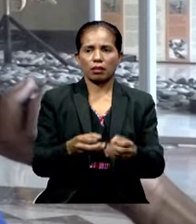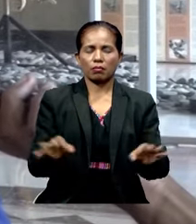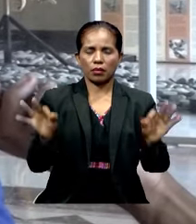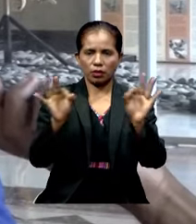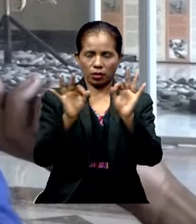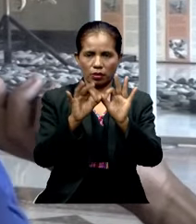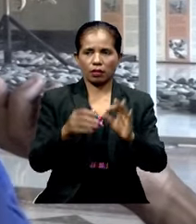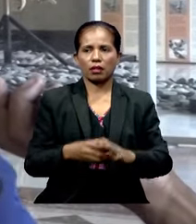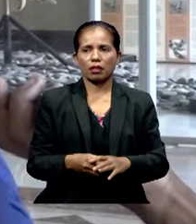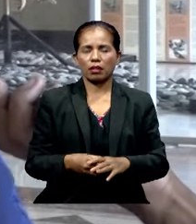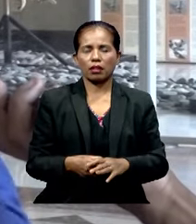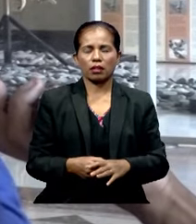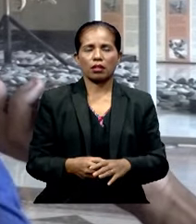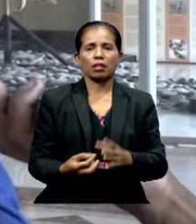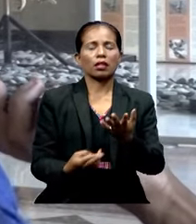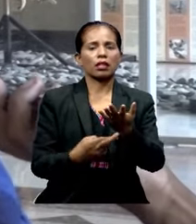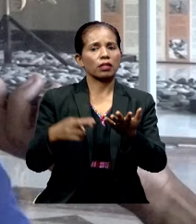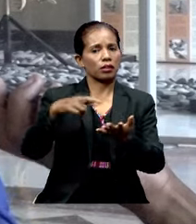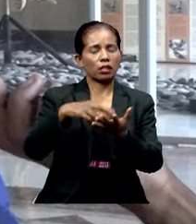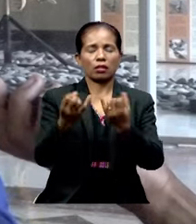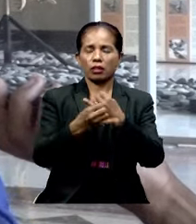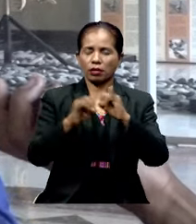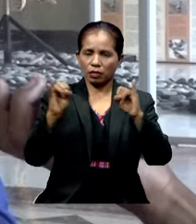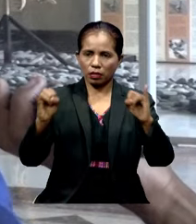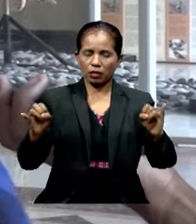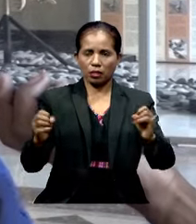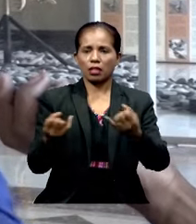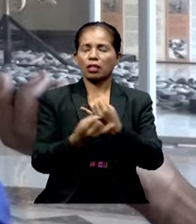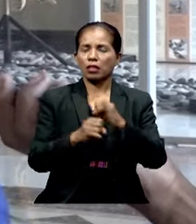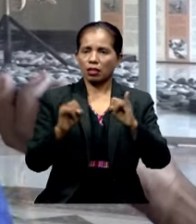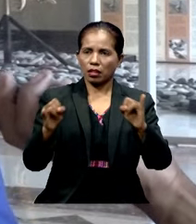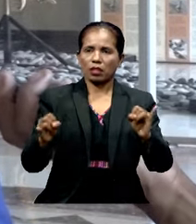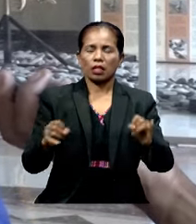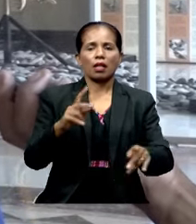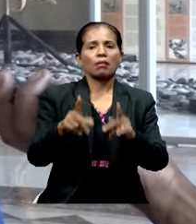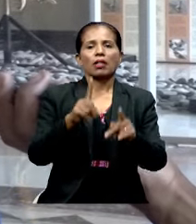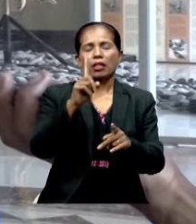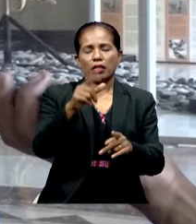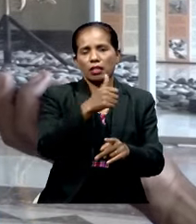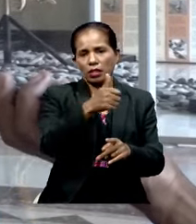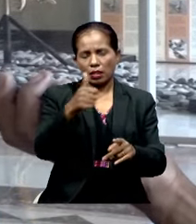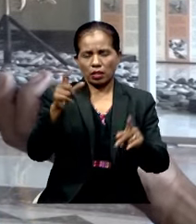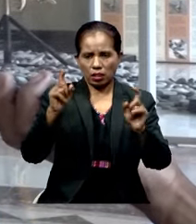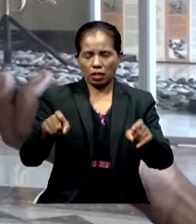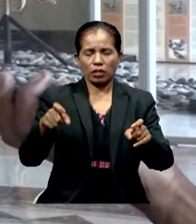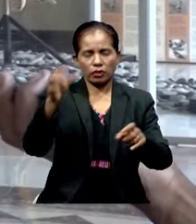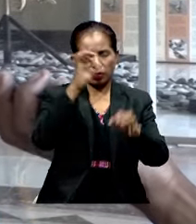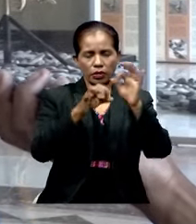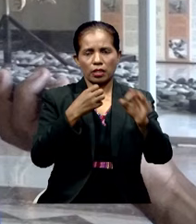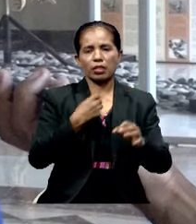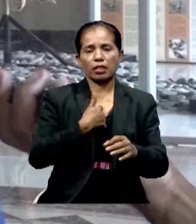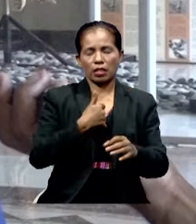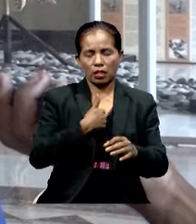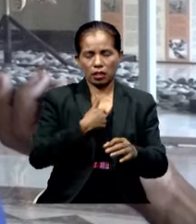Tambane restaura ide independência, restaura u kun rasikan, kata ke mai deide tenke fiar ita ni an kata ita maka autor